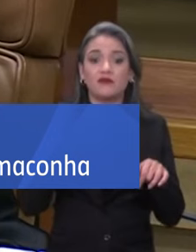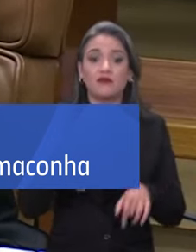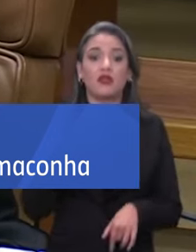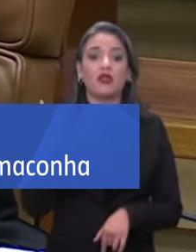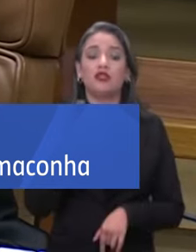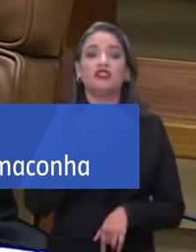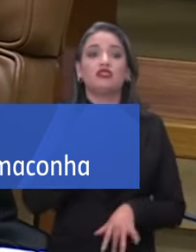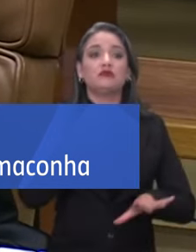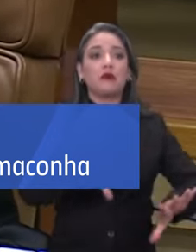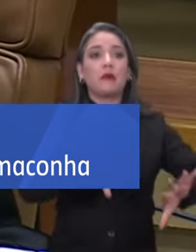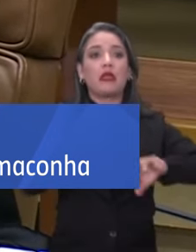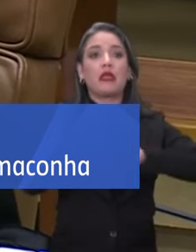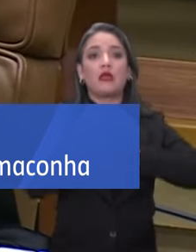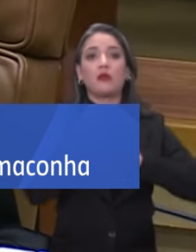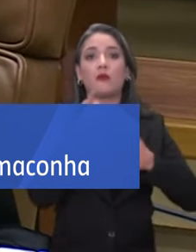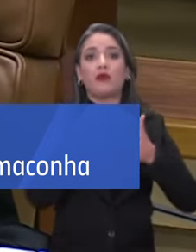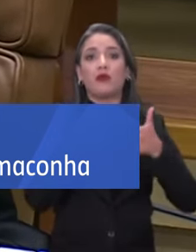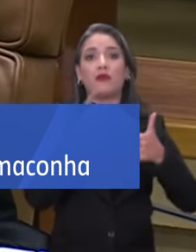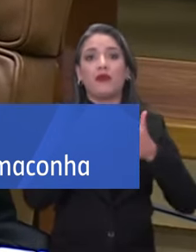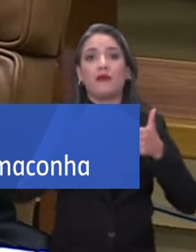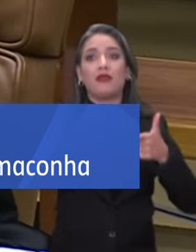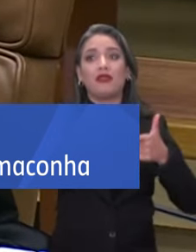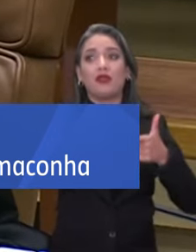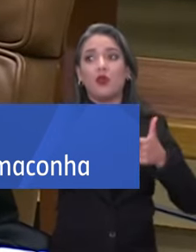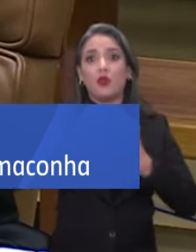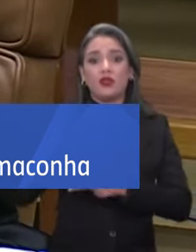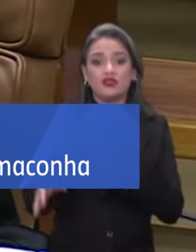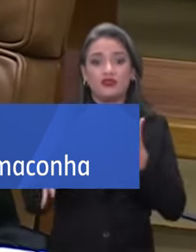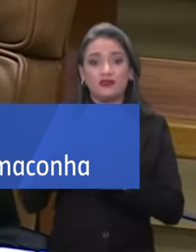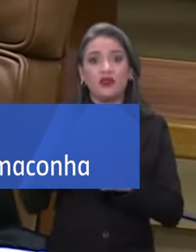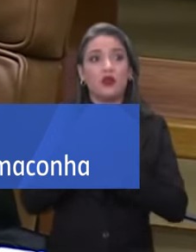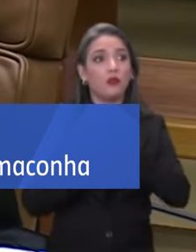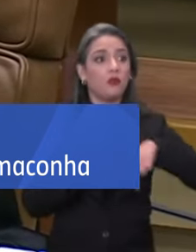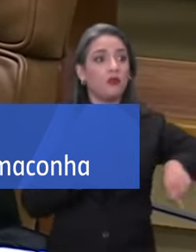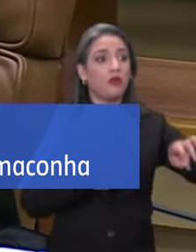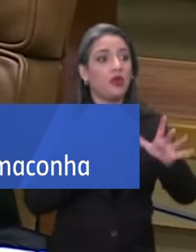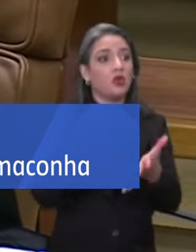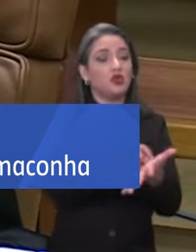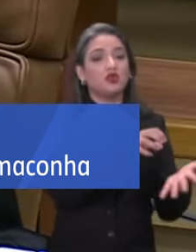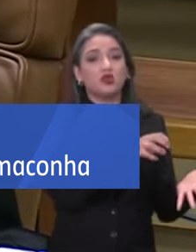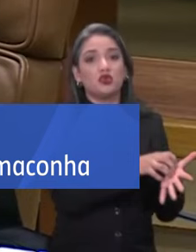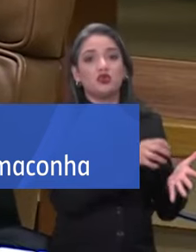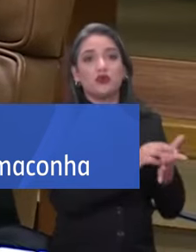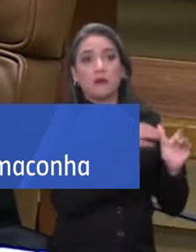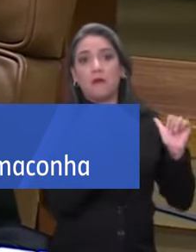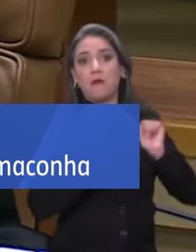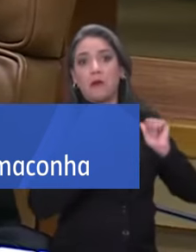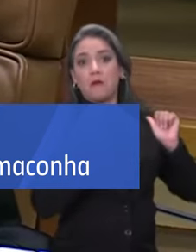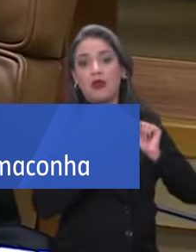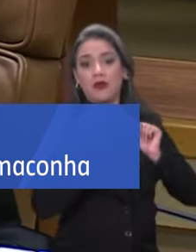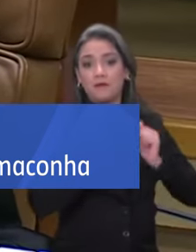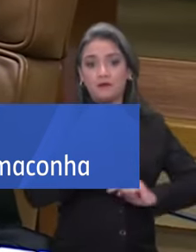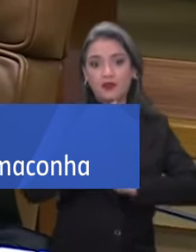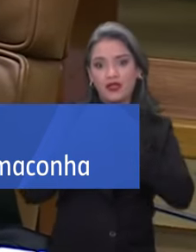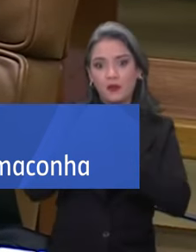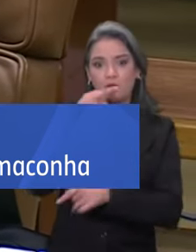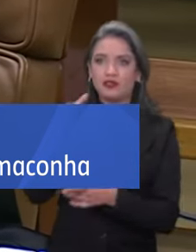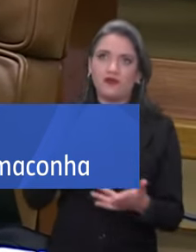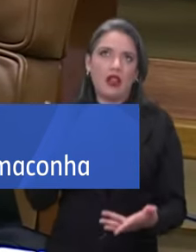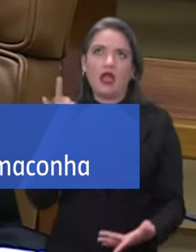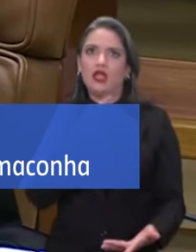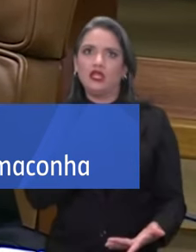nós problemas que não são nossos, por falência dos outros órgãos de deliberação da sociedade. E depois chamam a gente de